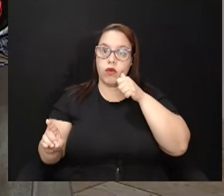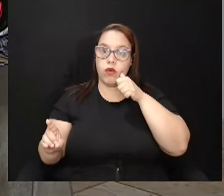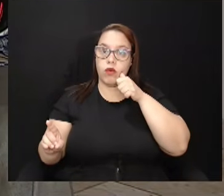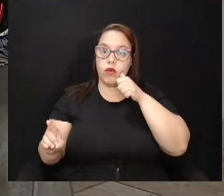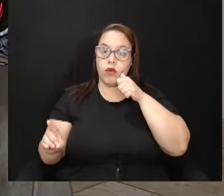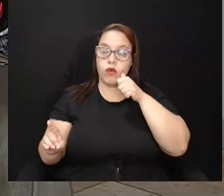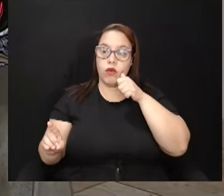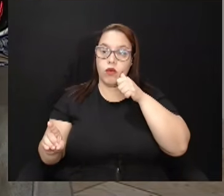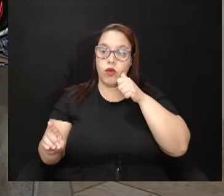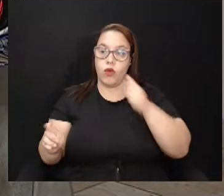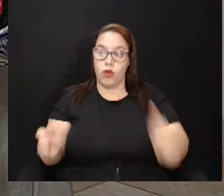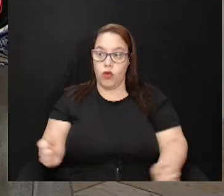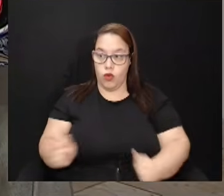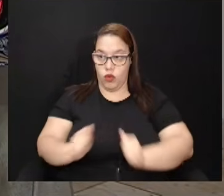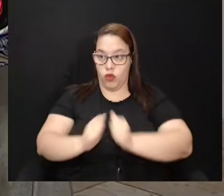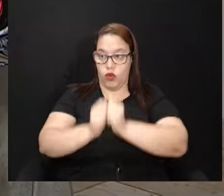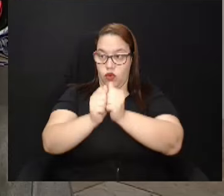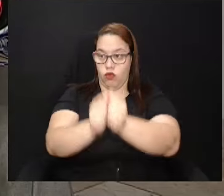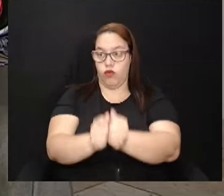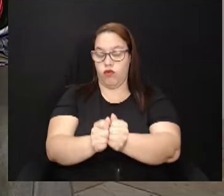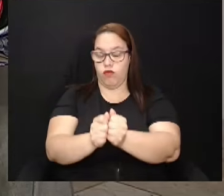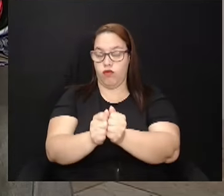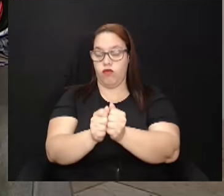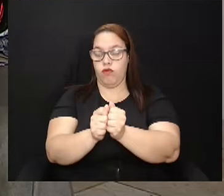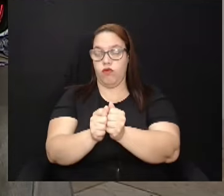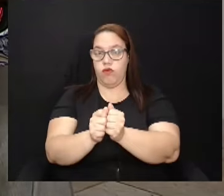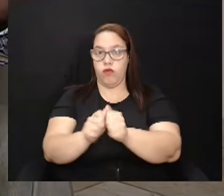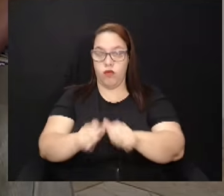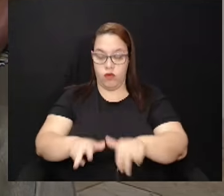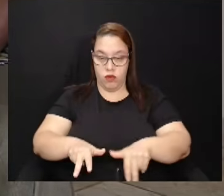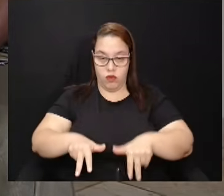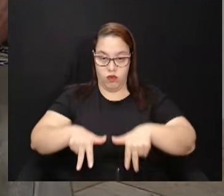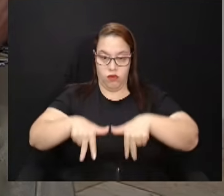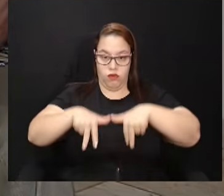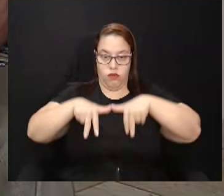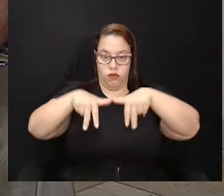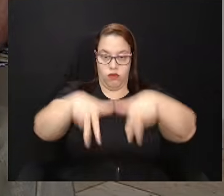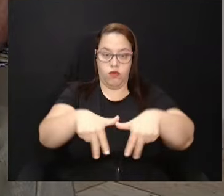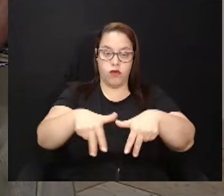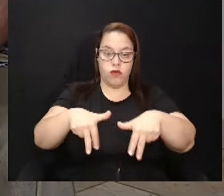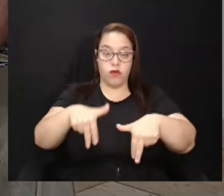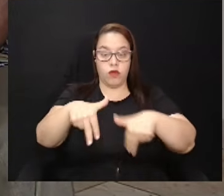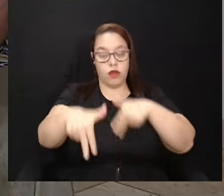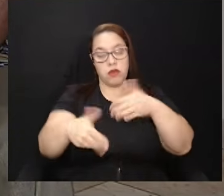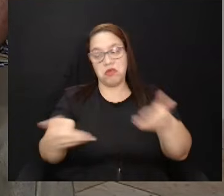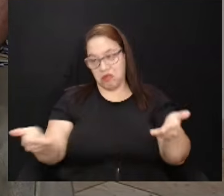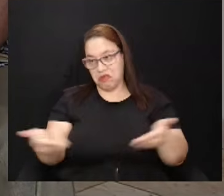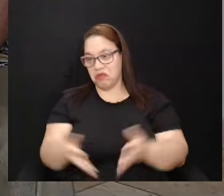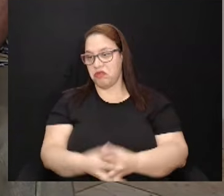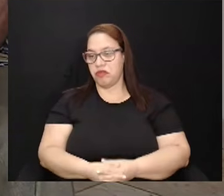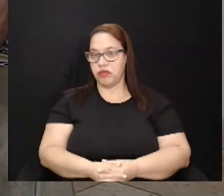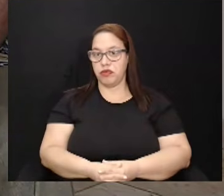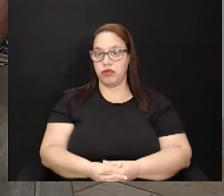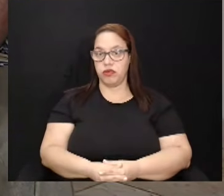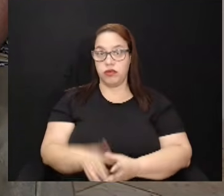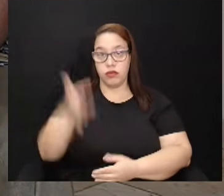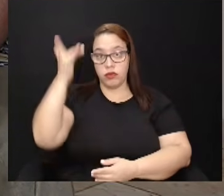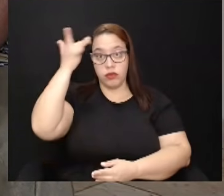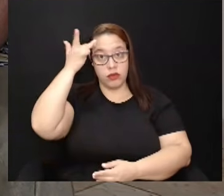juntos. Aí vamos subindo, estamos caminhando. Agora, a gente não sabe aonde